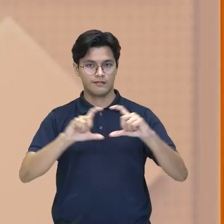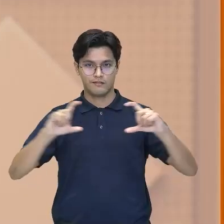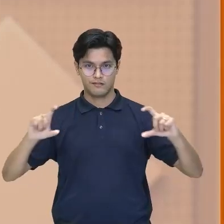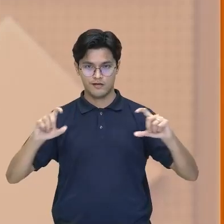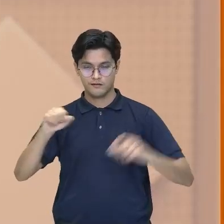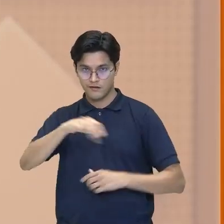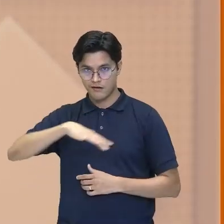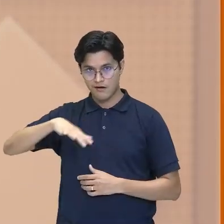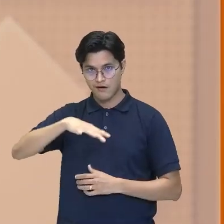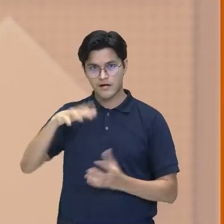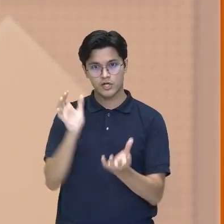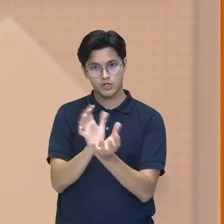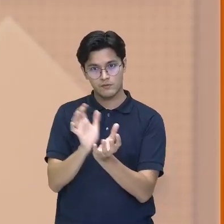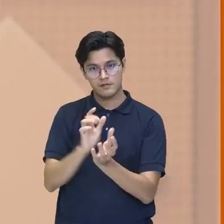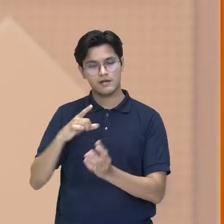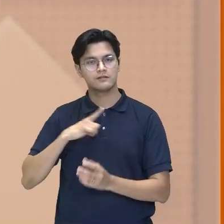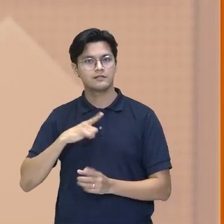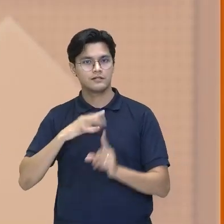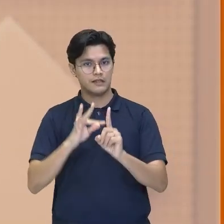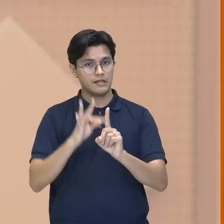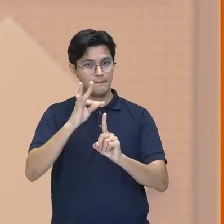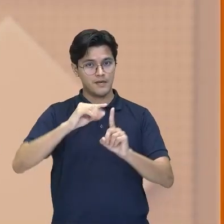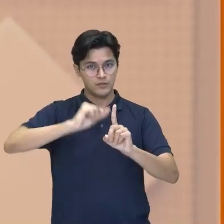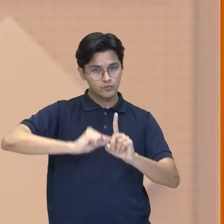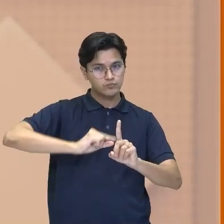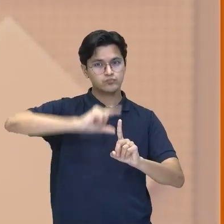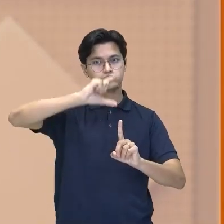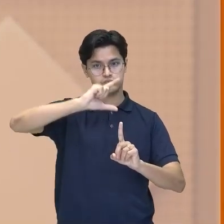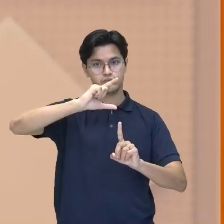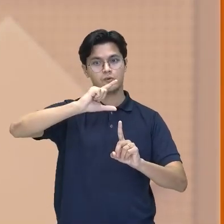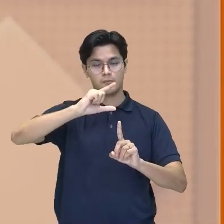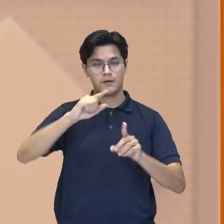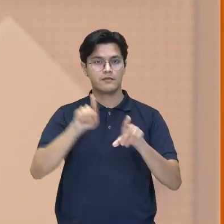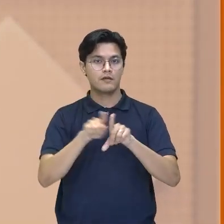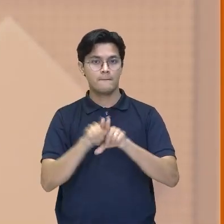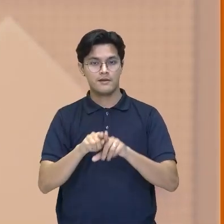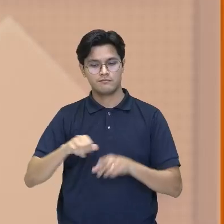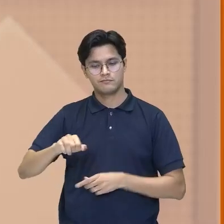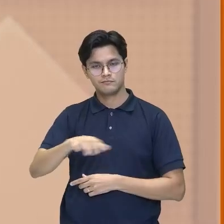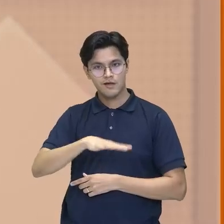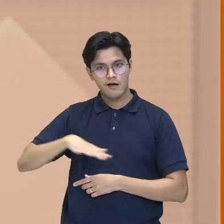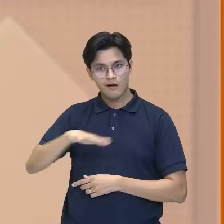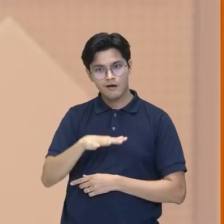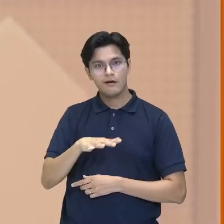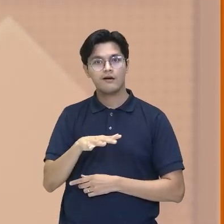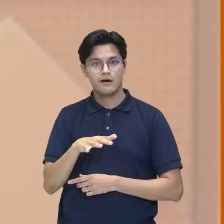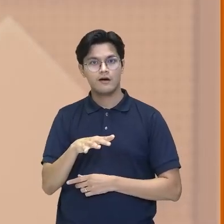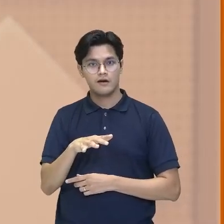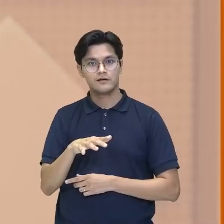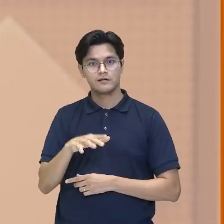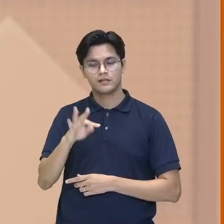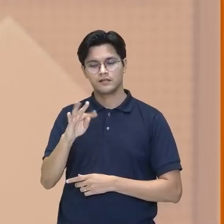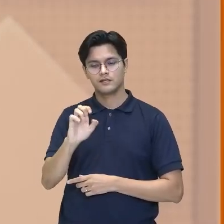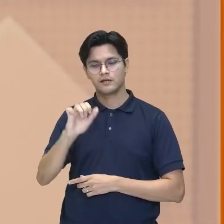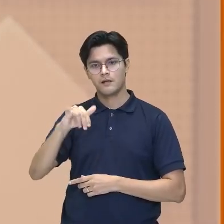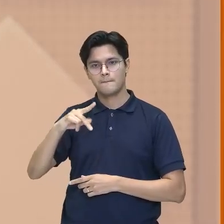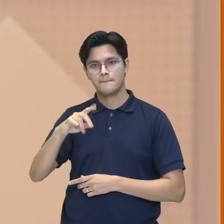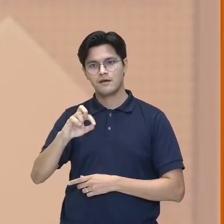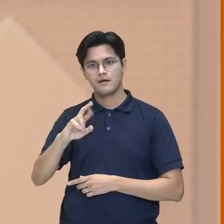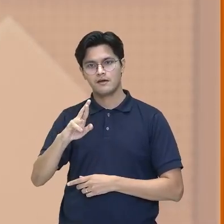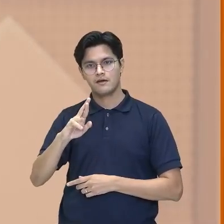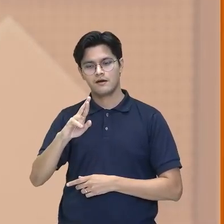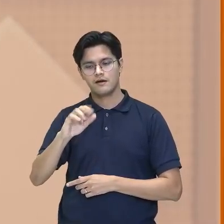temperaturas mais elevadas, e na parte que corresponde à zona temperada sul, nós vamos ali